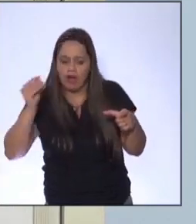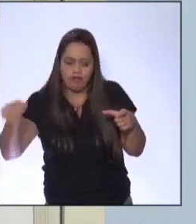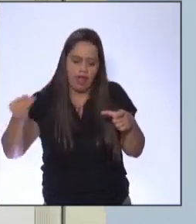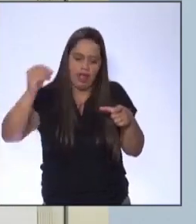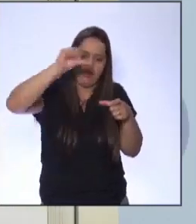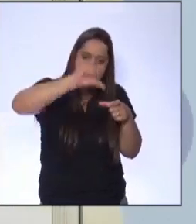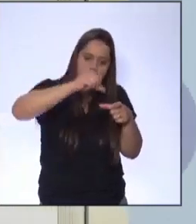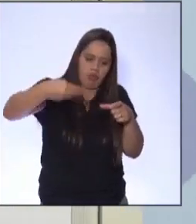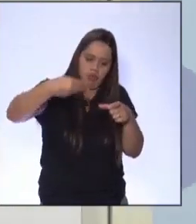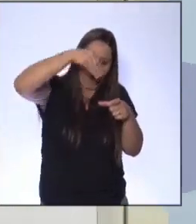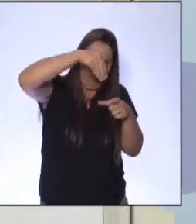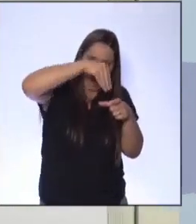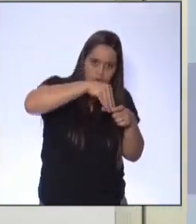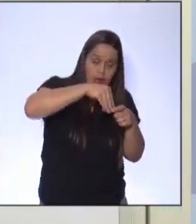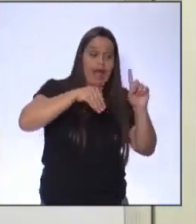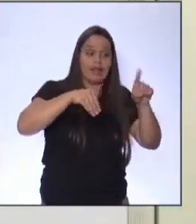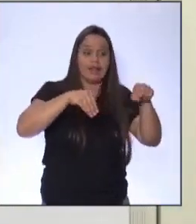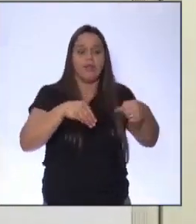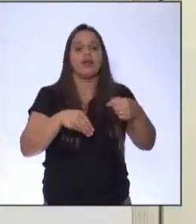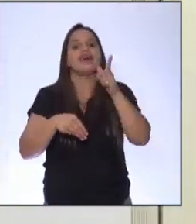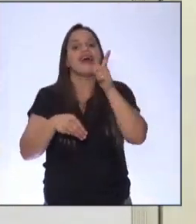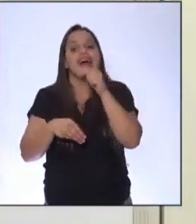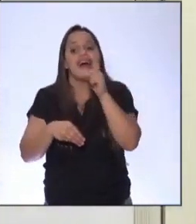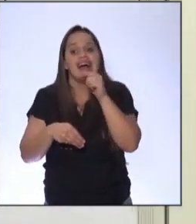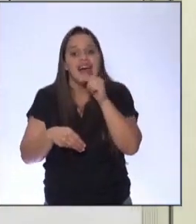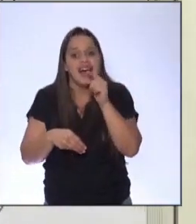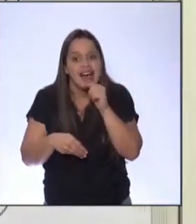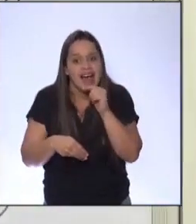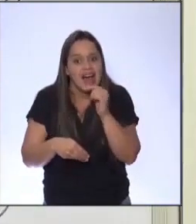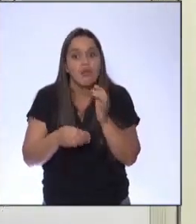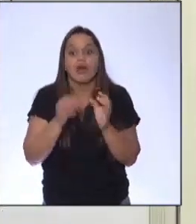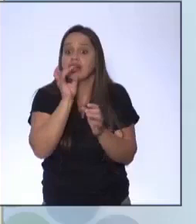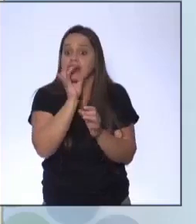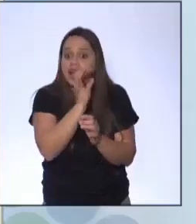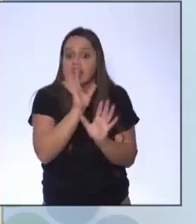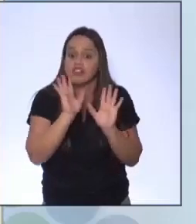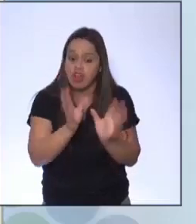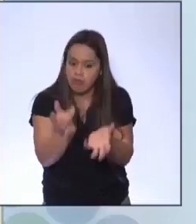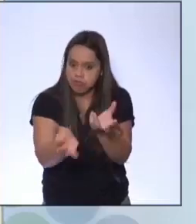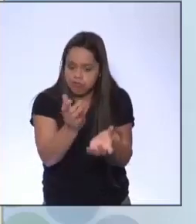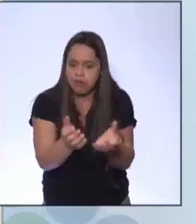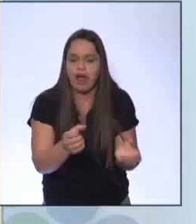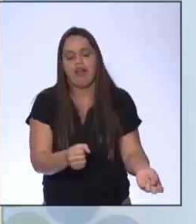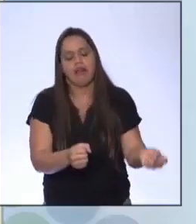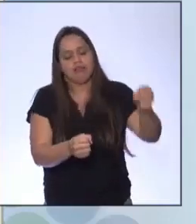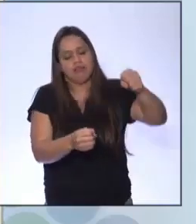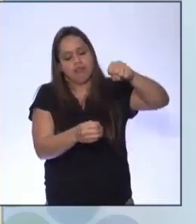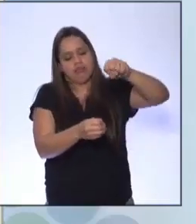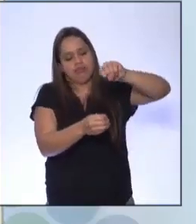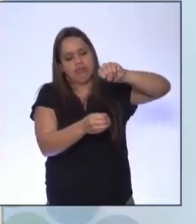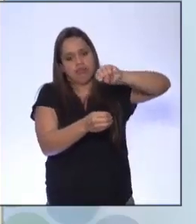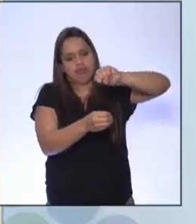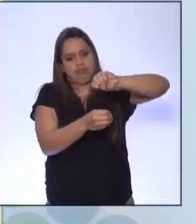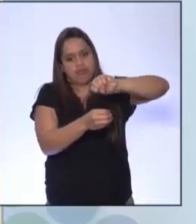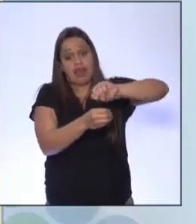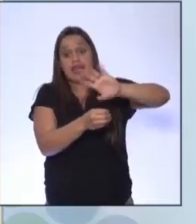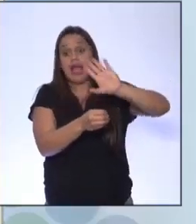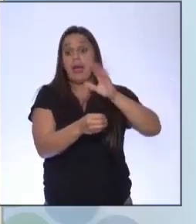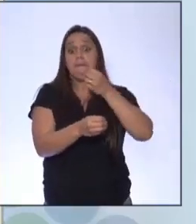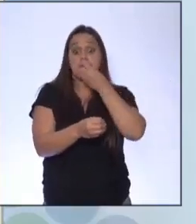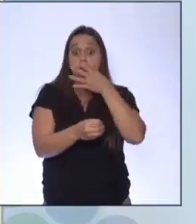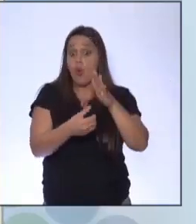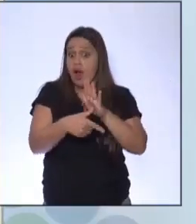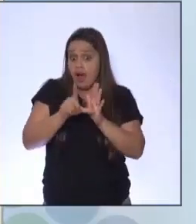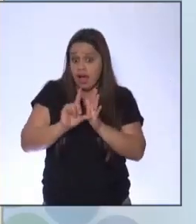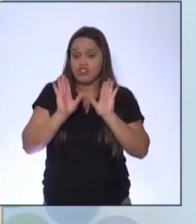E aí vocês vão jogar essa água aqui dentro dele. Isso daqui é legal a gente já armazenar. Então, vou até pôr ele